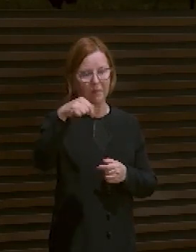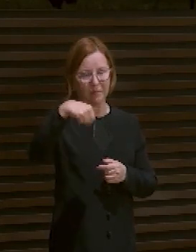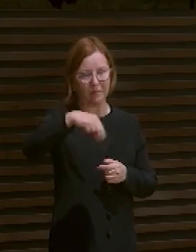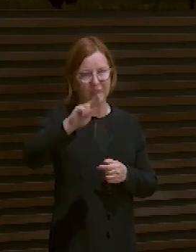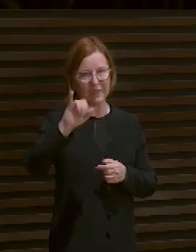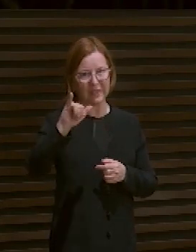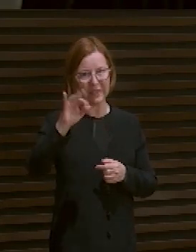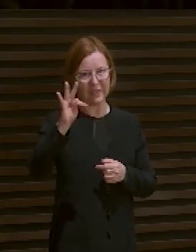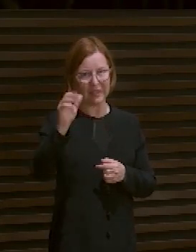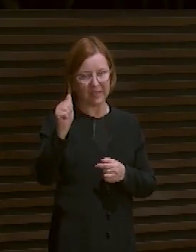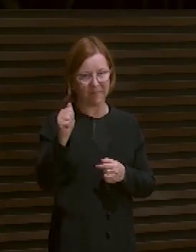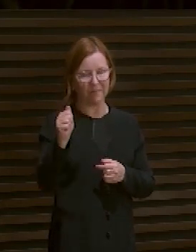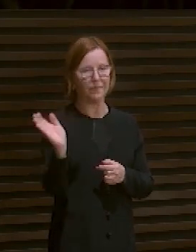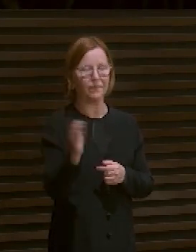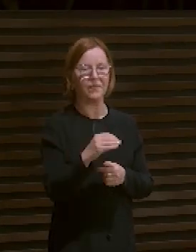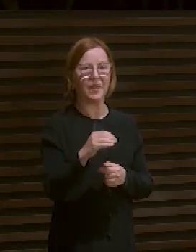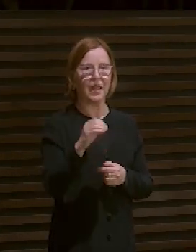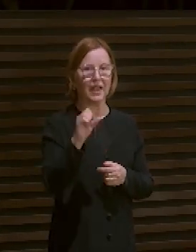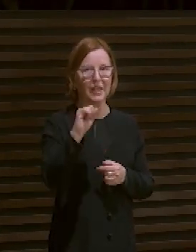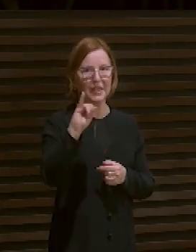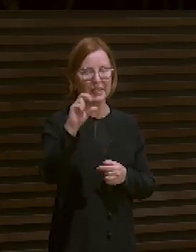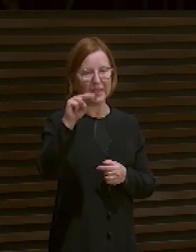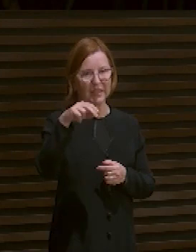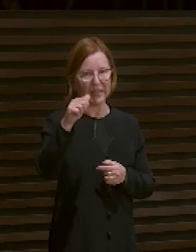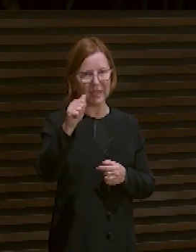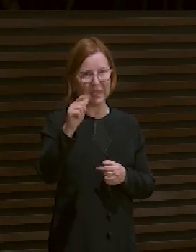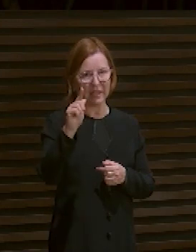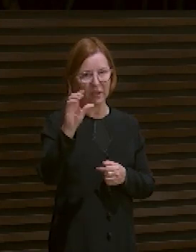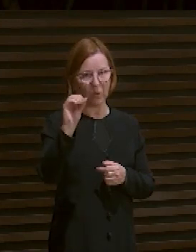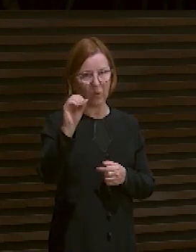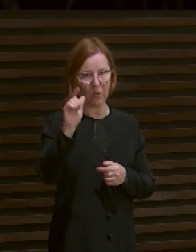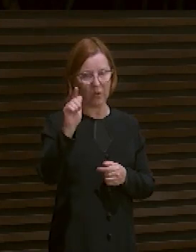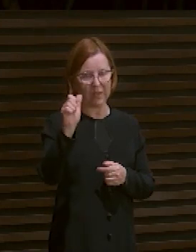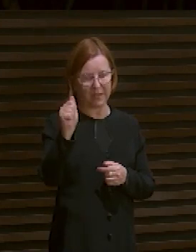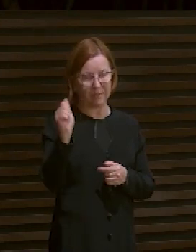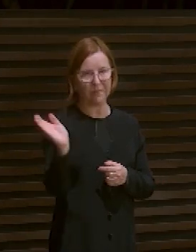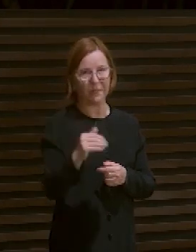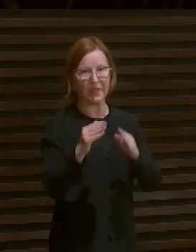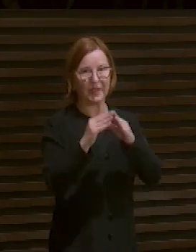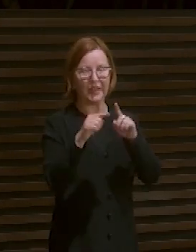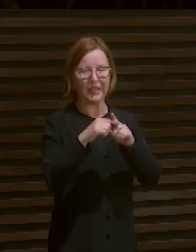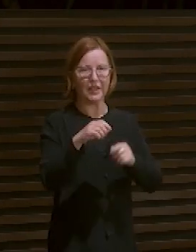a sinagoga e a igreja de São Francisco.